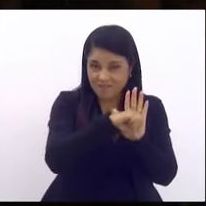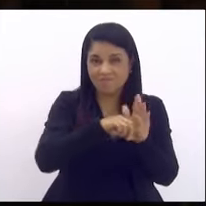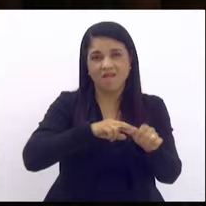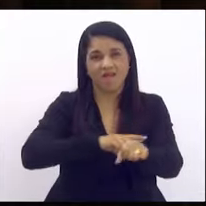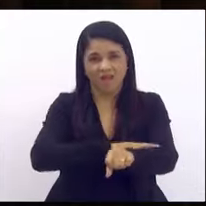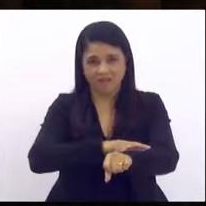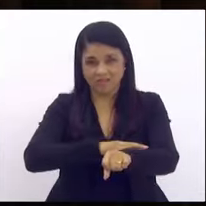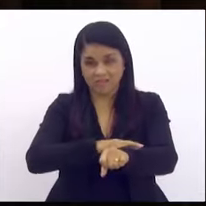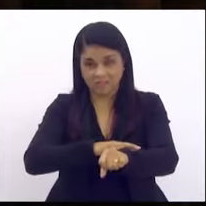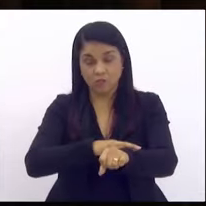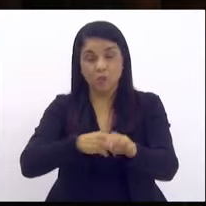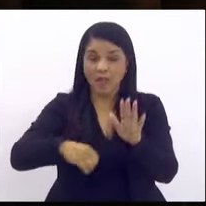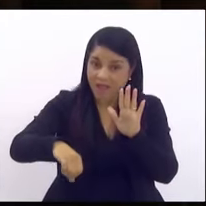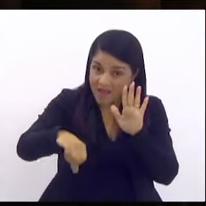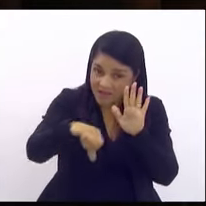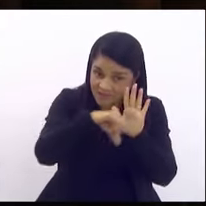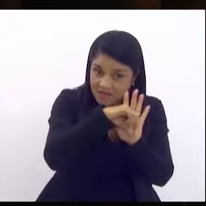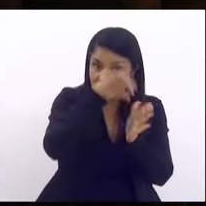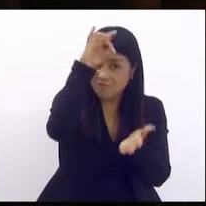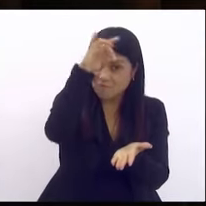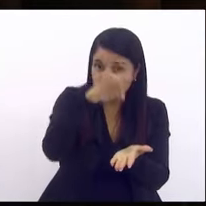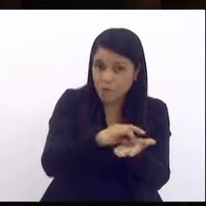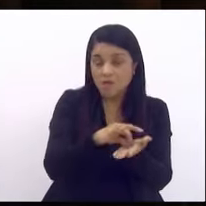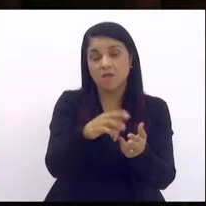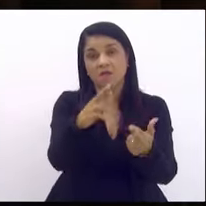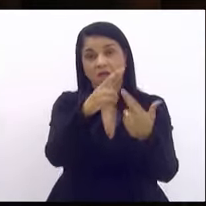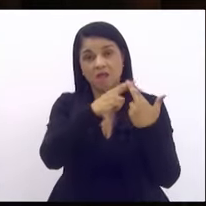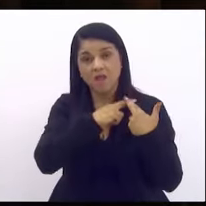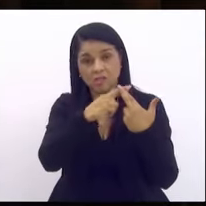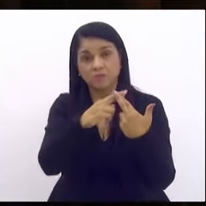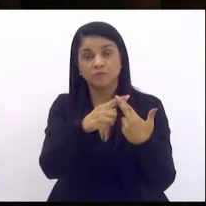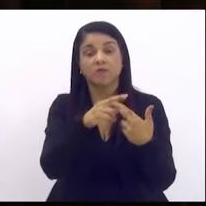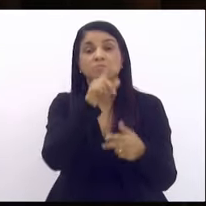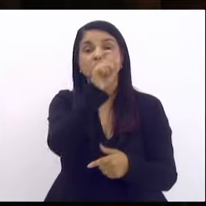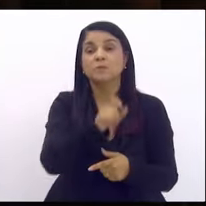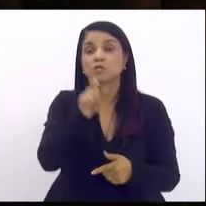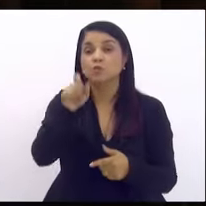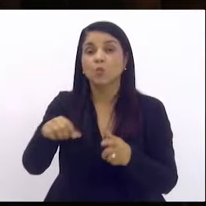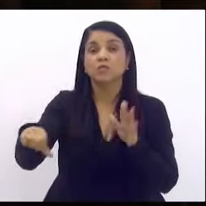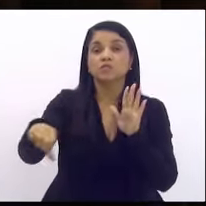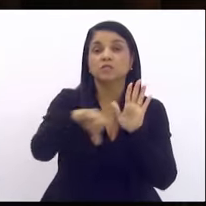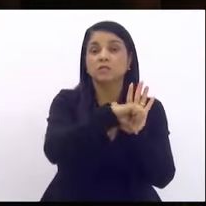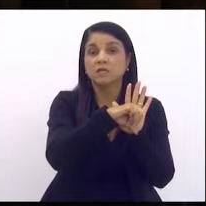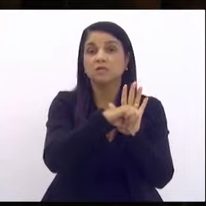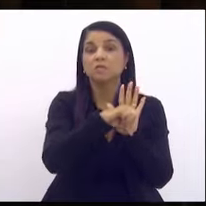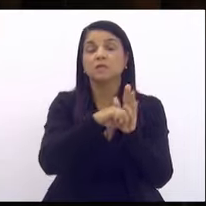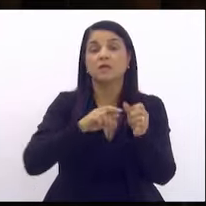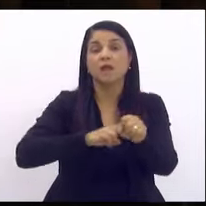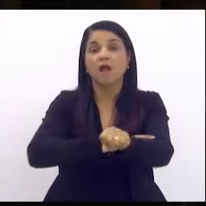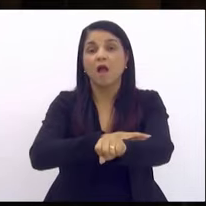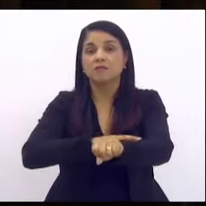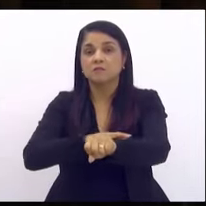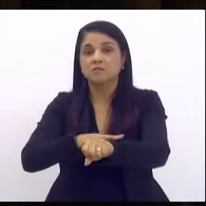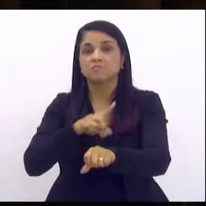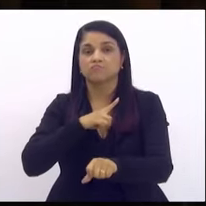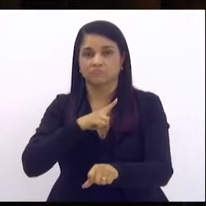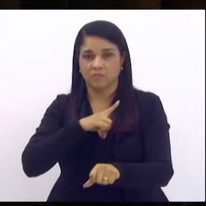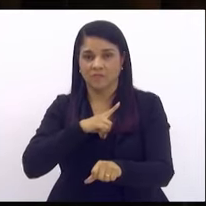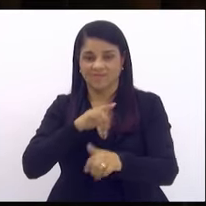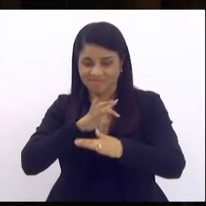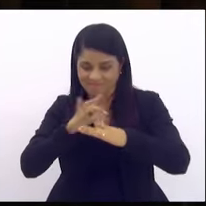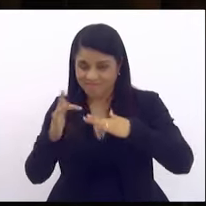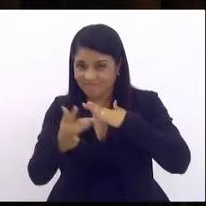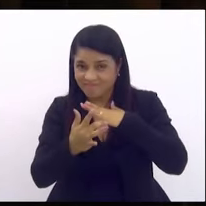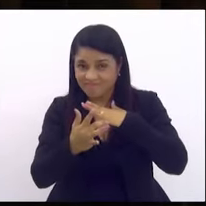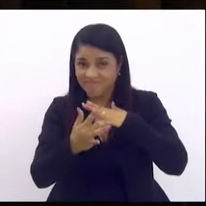tratado como crime e tem que ser responsabilizado os criminosos que cometem racismo e que vem nas redes sociais